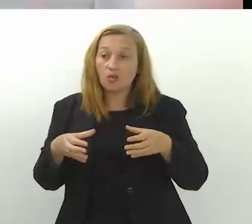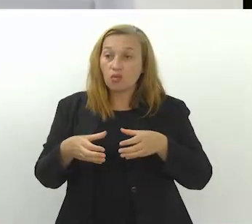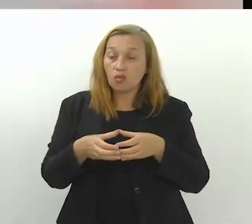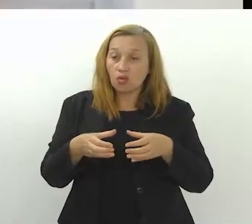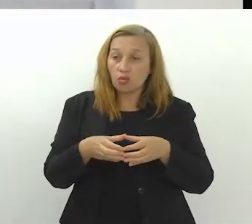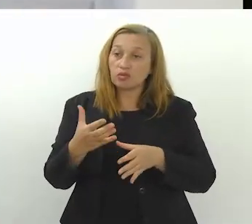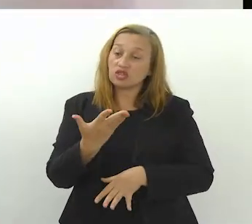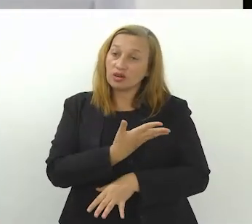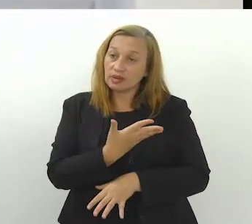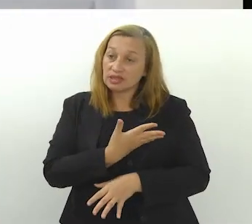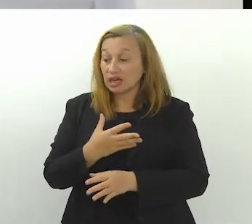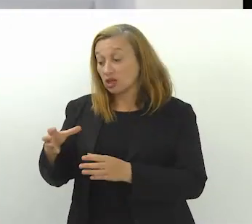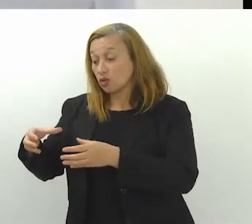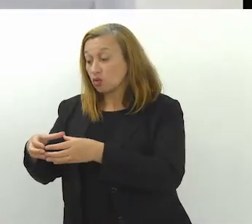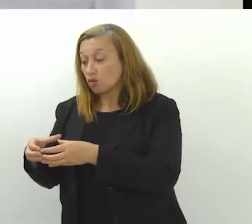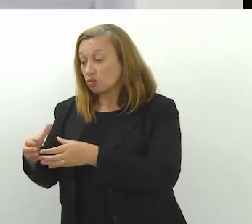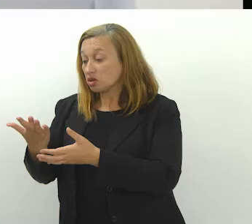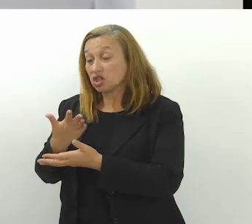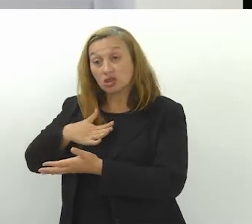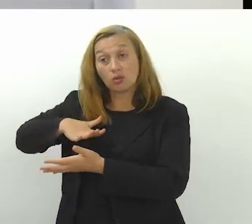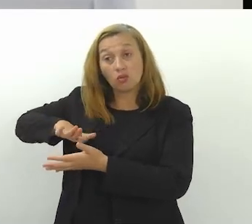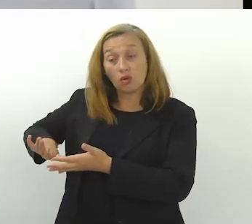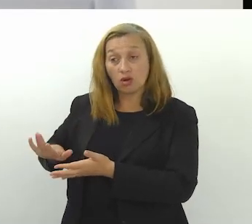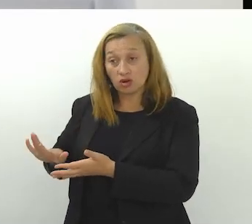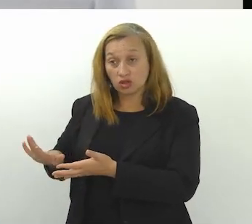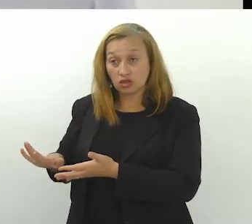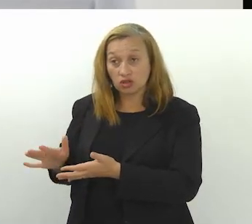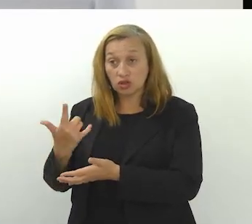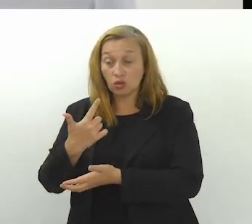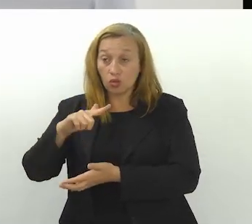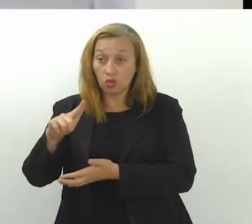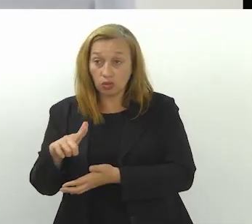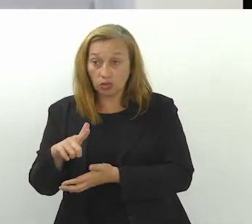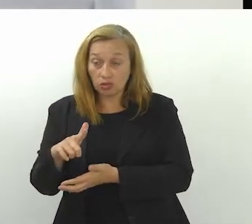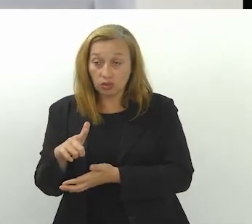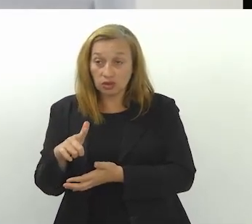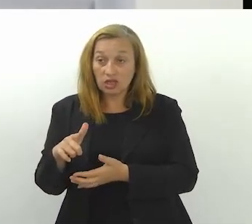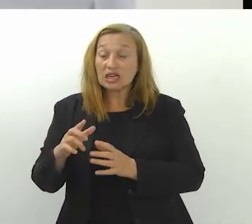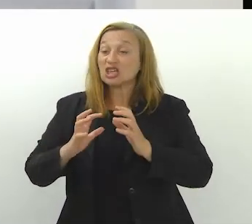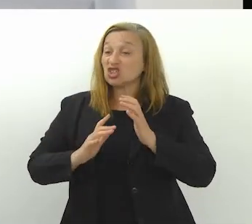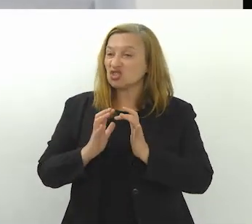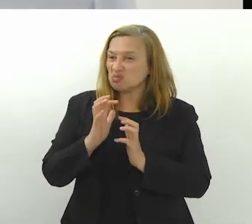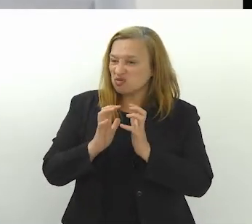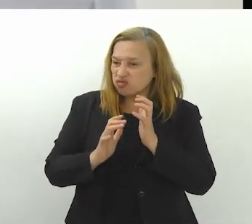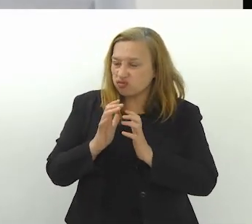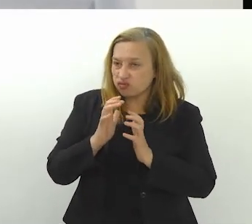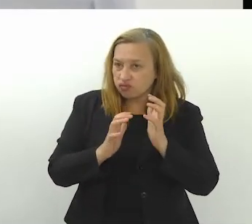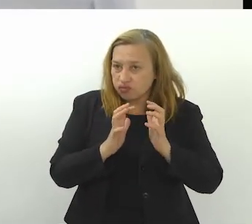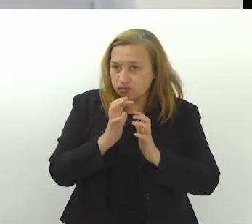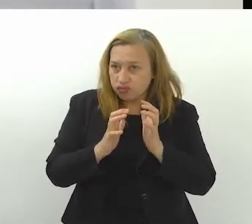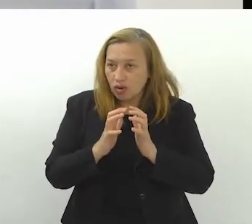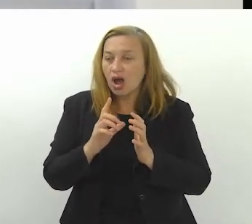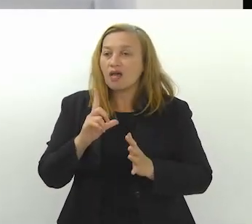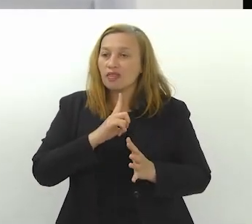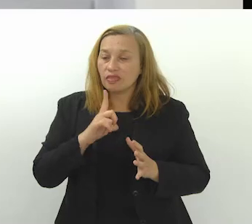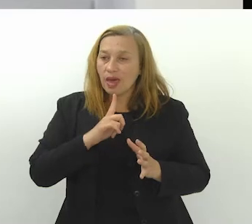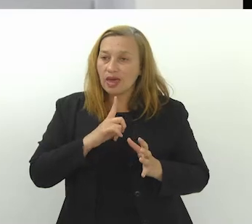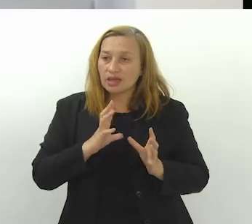de amizades e inimizades, de torcidas que está se consolidando cada vez mais, né? Já Sim. existia